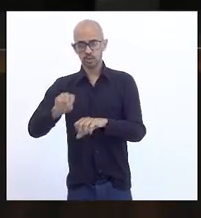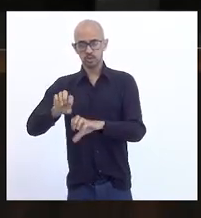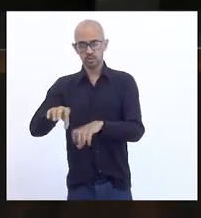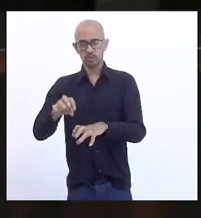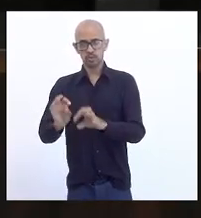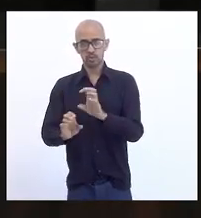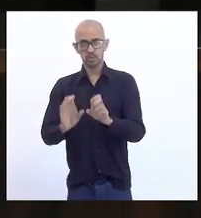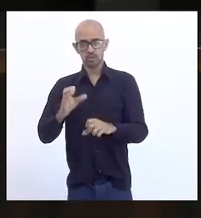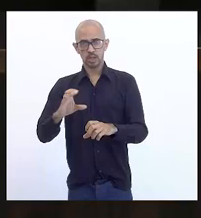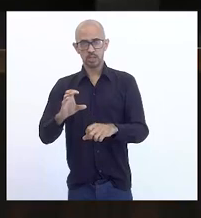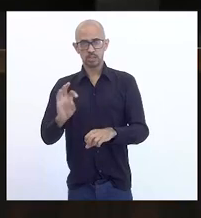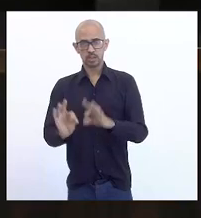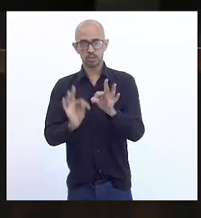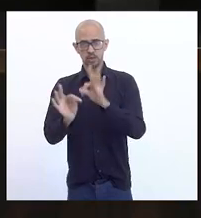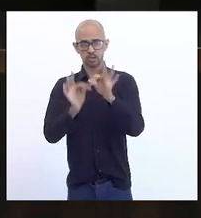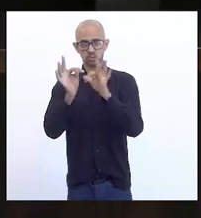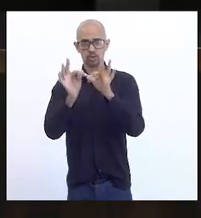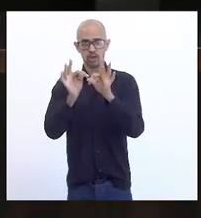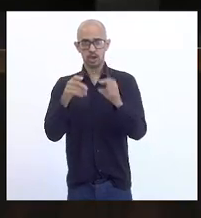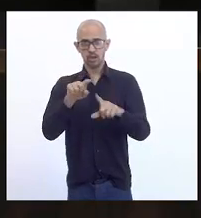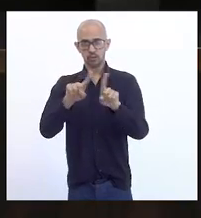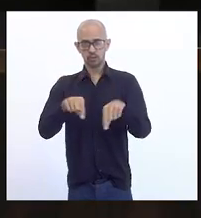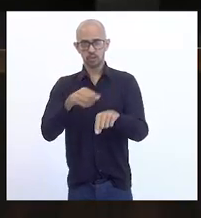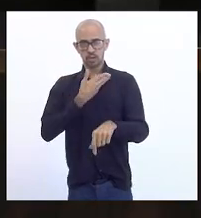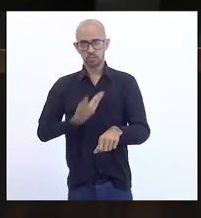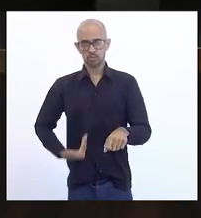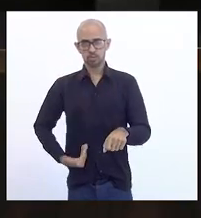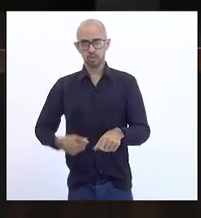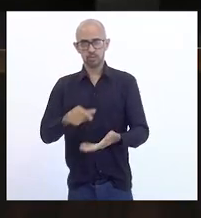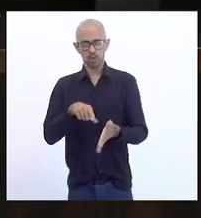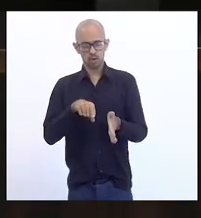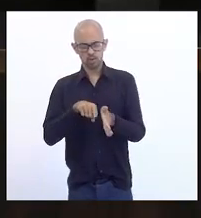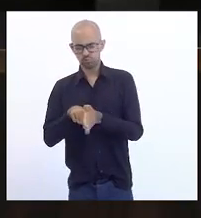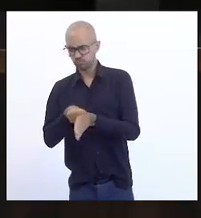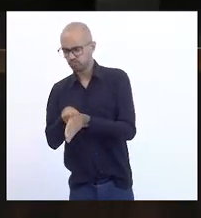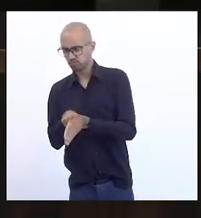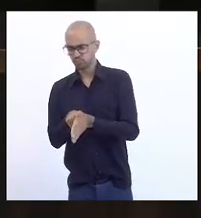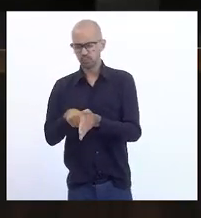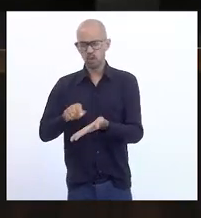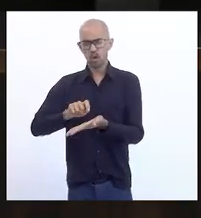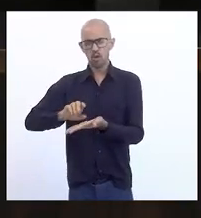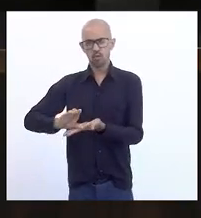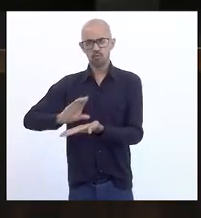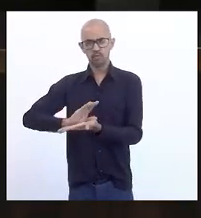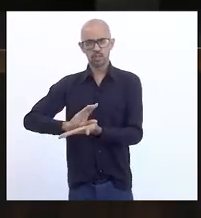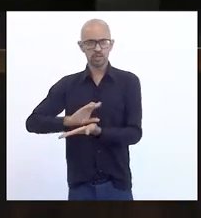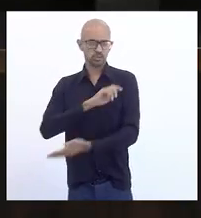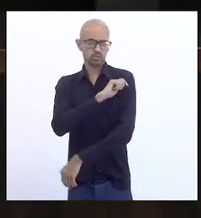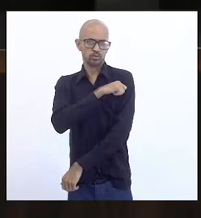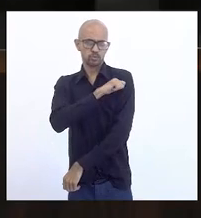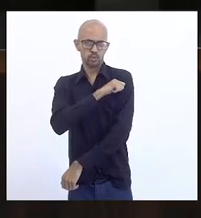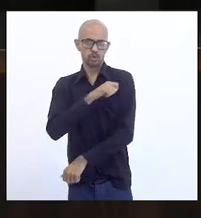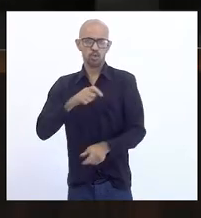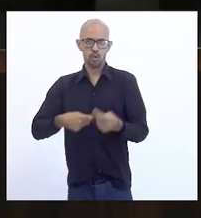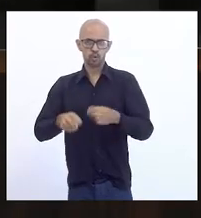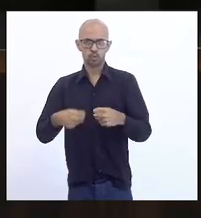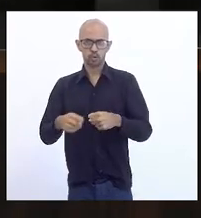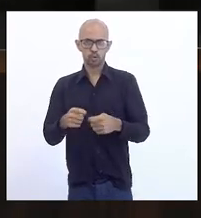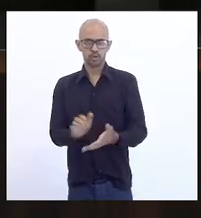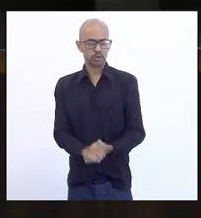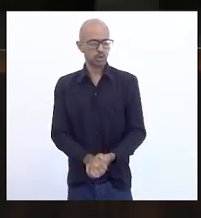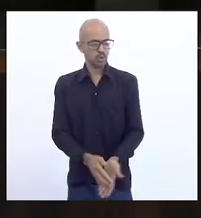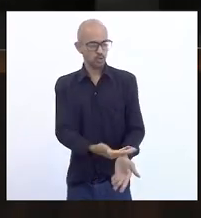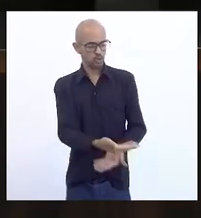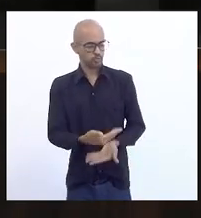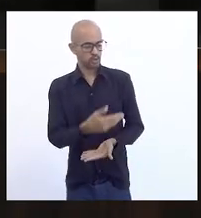Tecnologia, de Servidores Públicos, de Orçamento, Finanças, Fiscalização Financeira e Controle. Presidência, convido o deputado